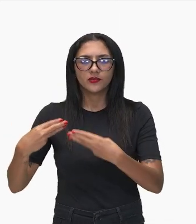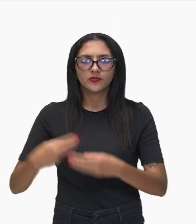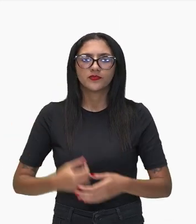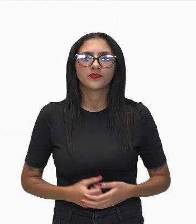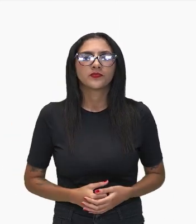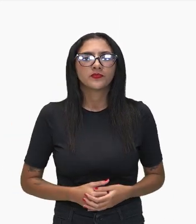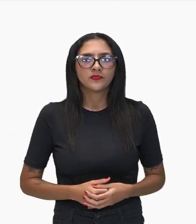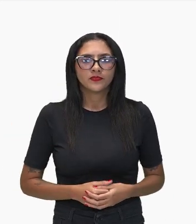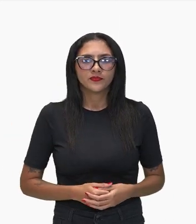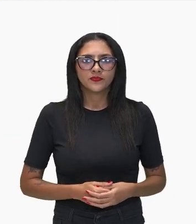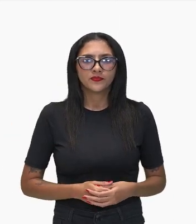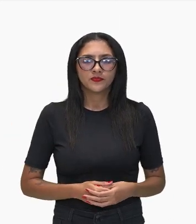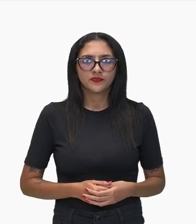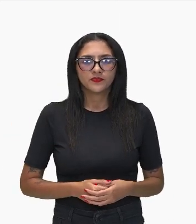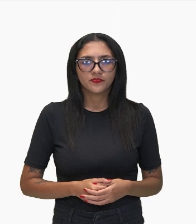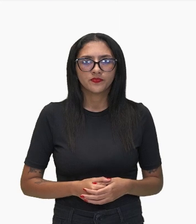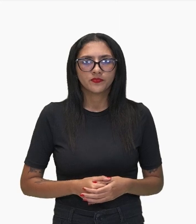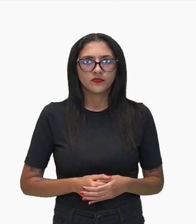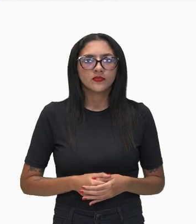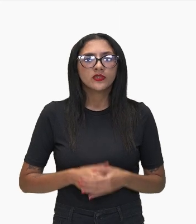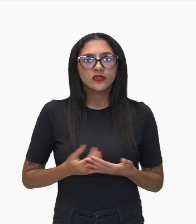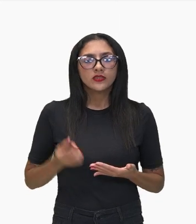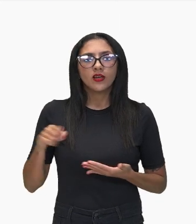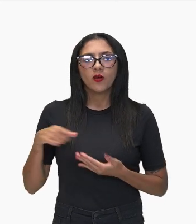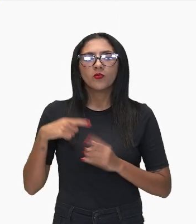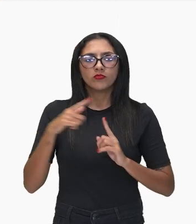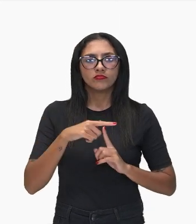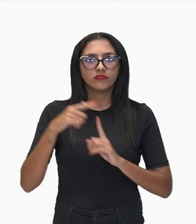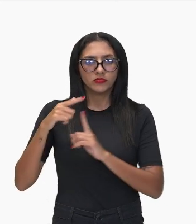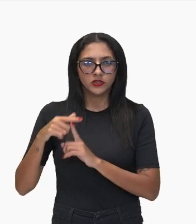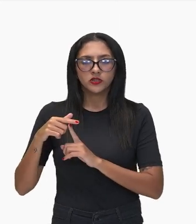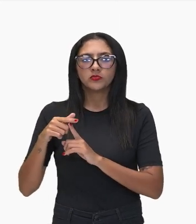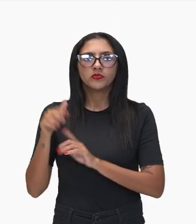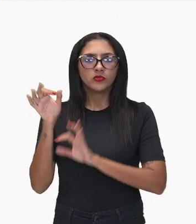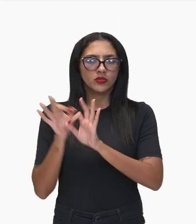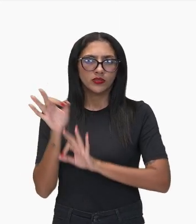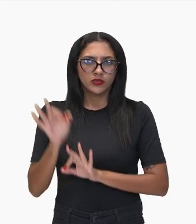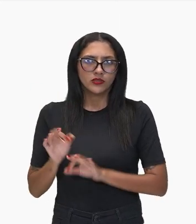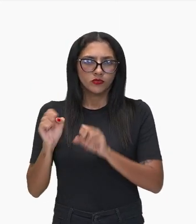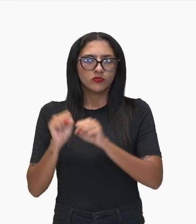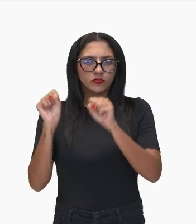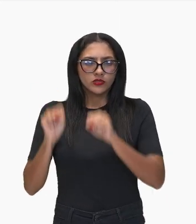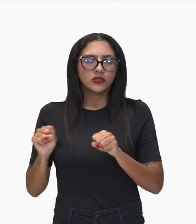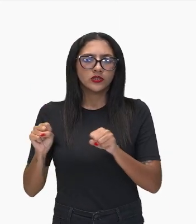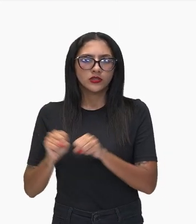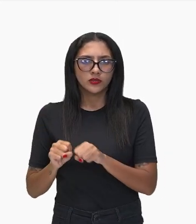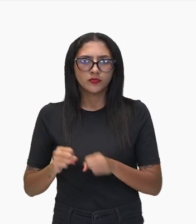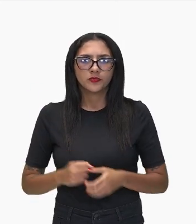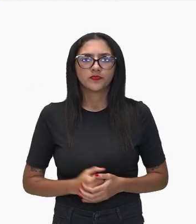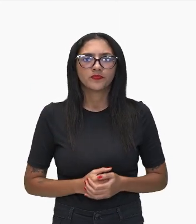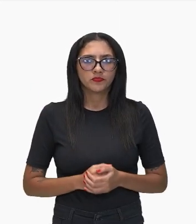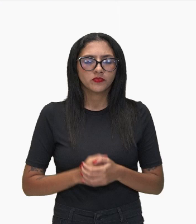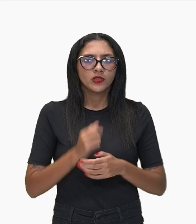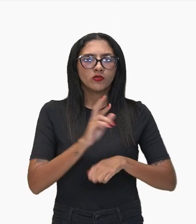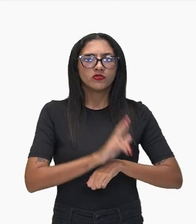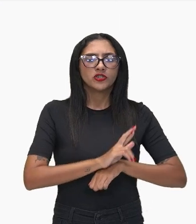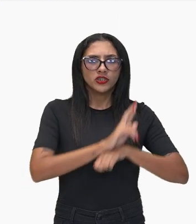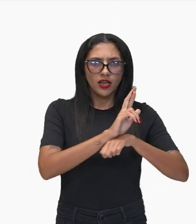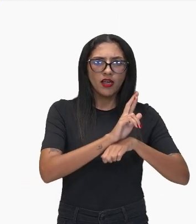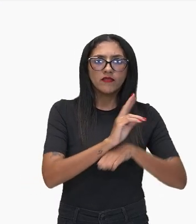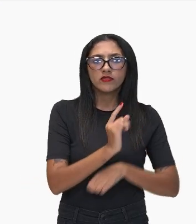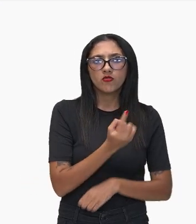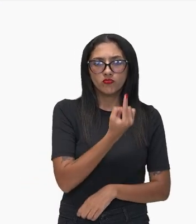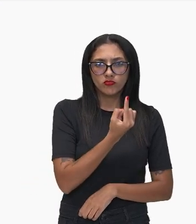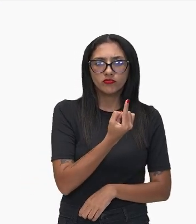Então, né, no parlamentarismo, destacando aí, nós temos o chefe de Estado, né, é um,